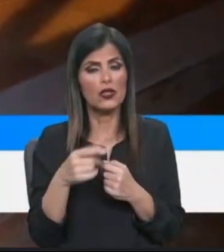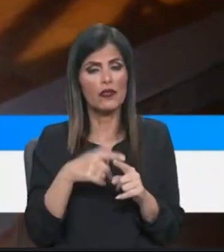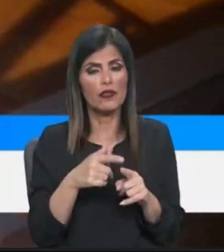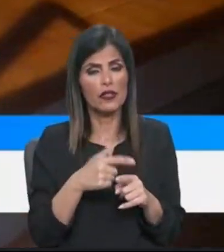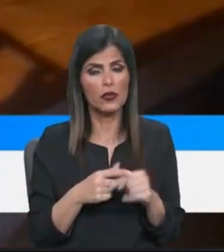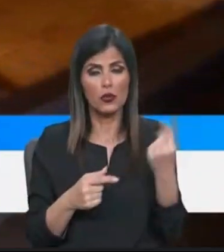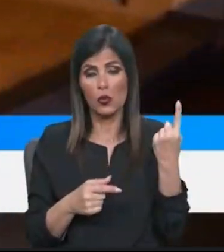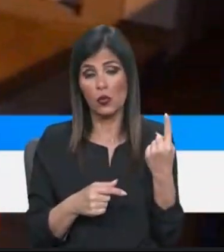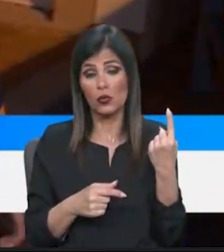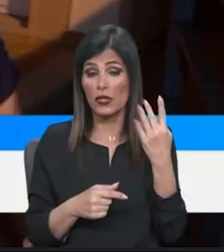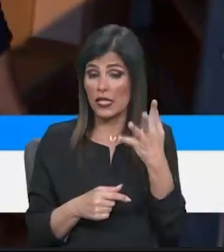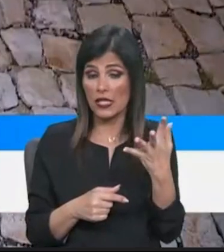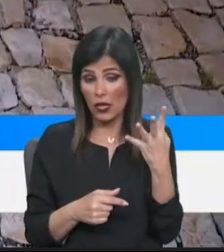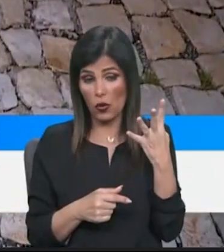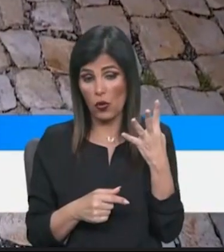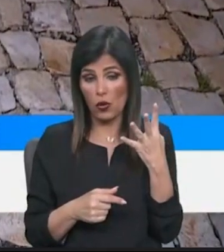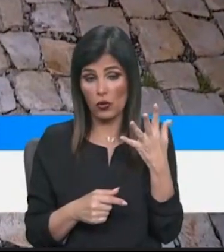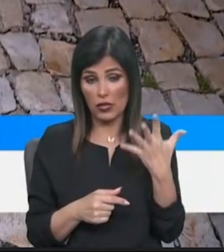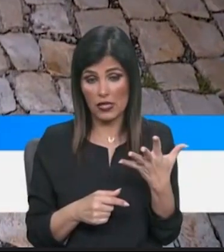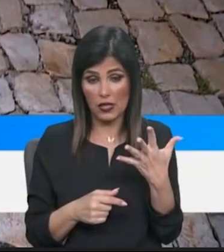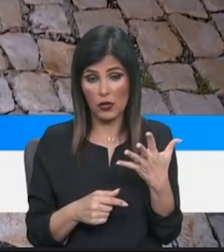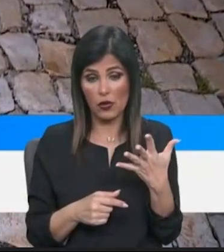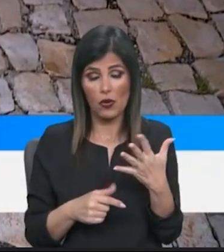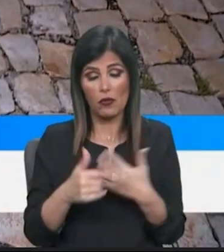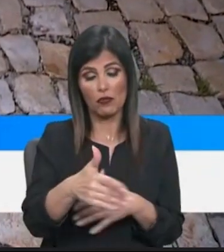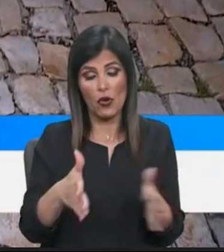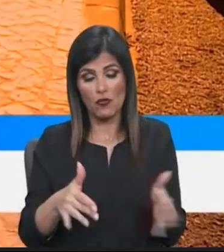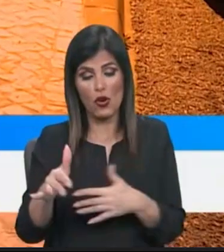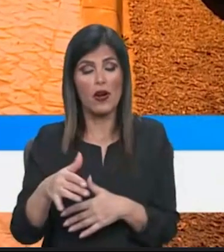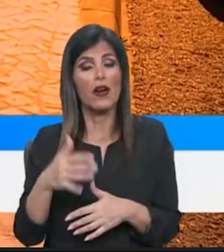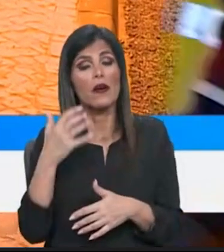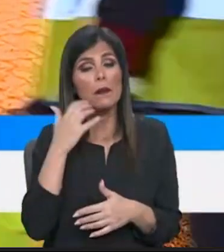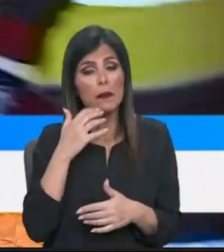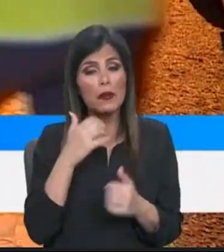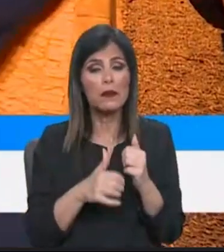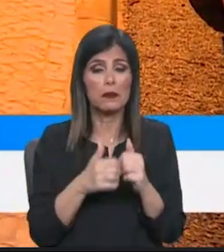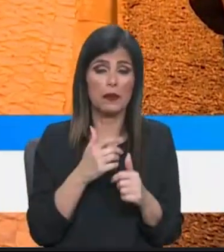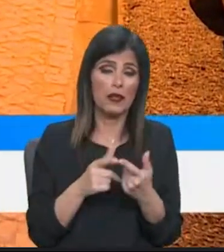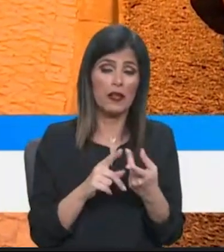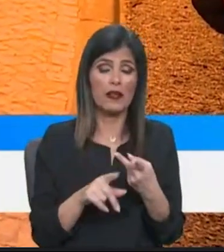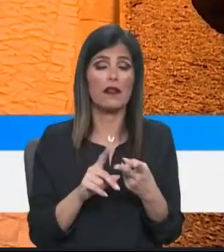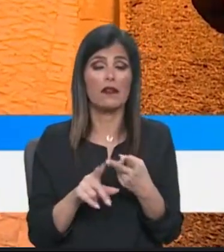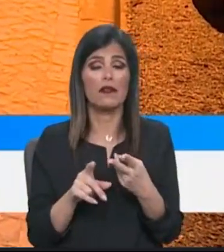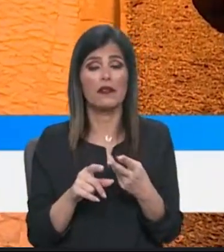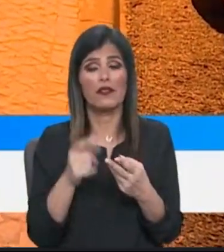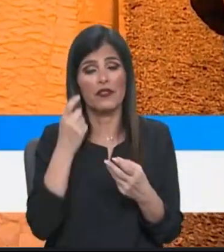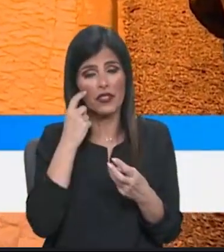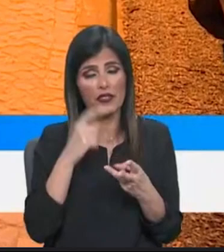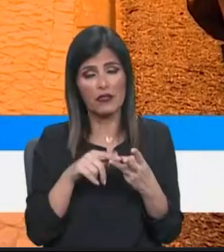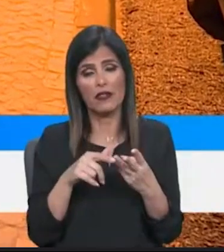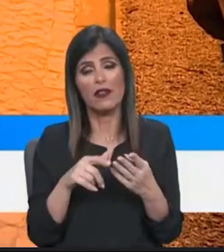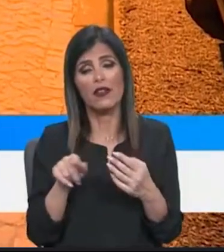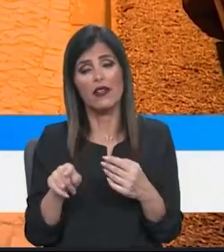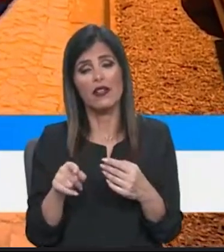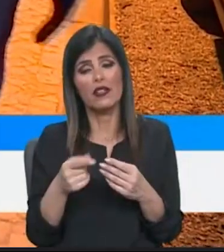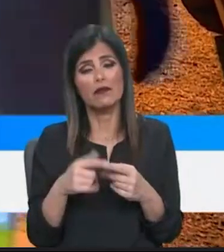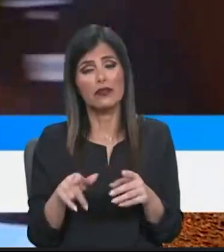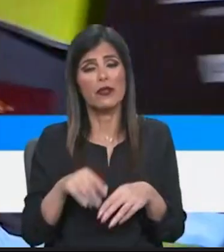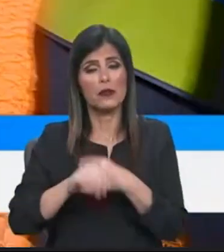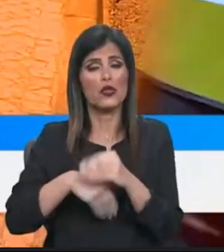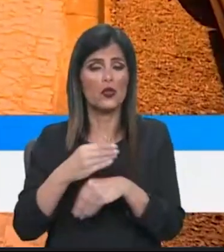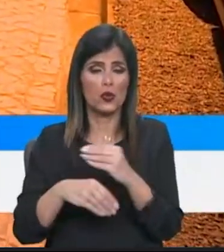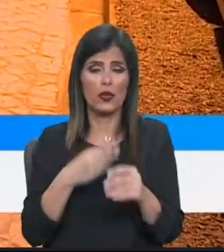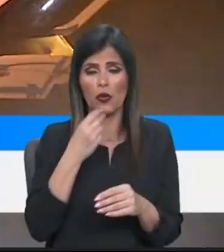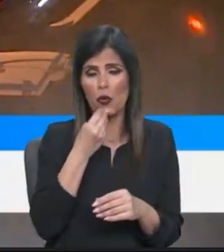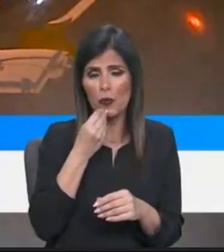que a autarquia entregou em cada casa. Há para cartão, plástico, vidro indiferenciados, mas hoje é a vez dos biorresíduos, que é como quem diz restos de